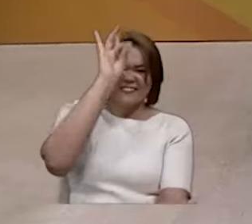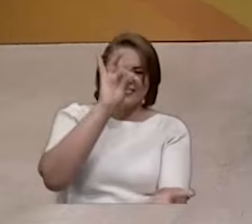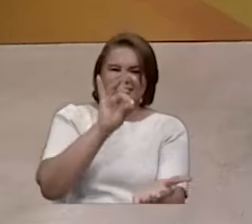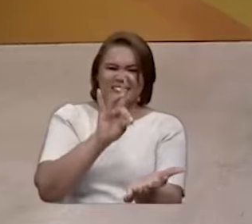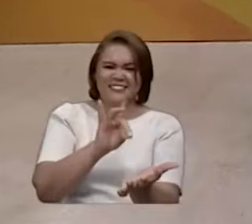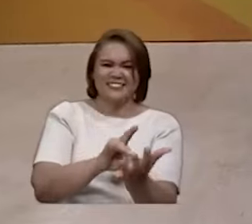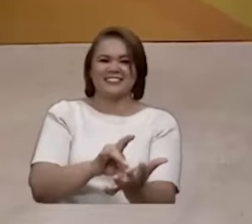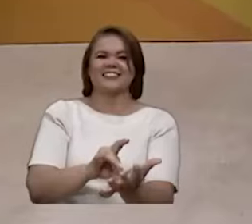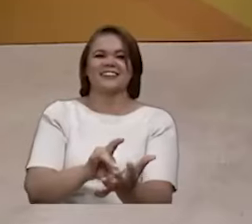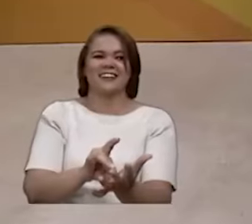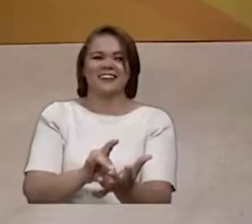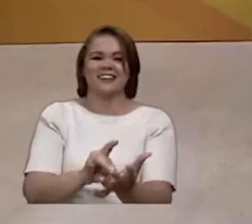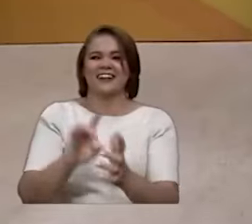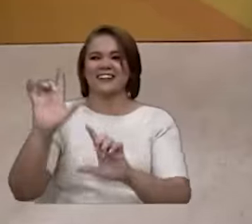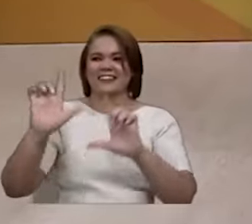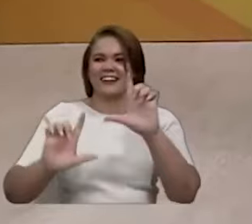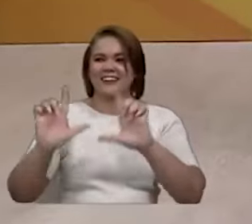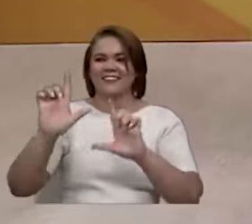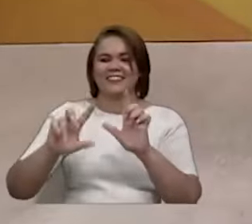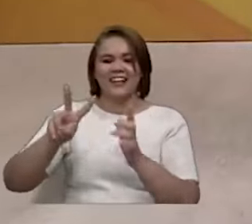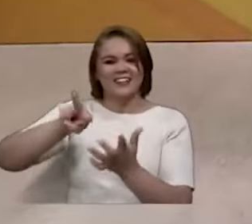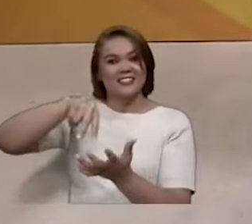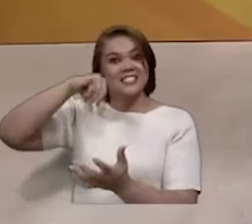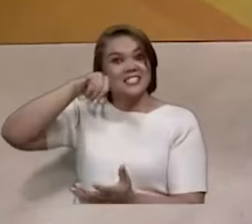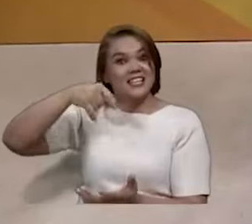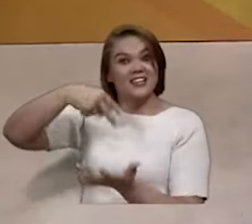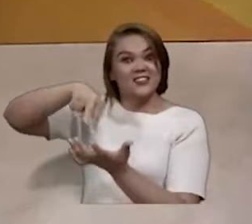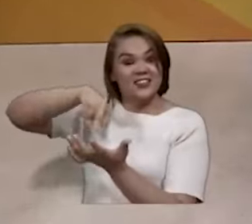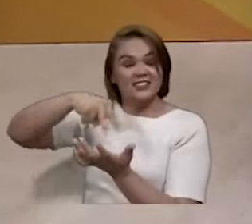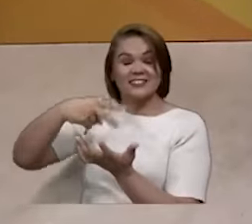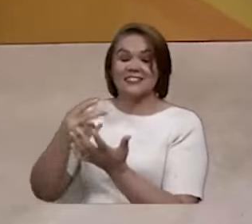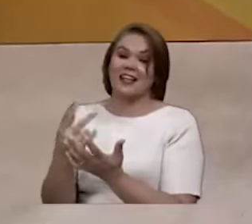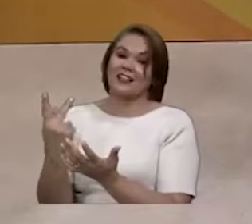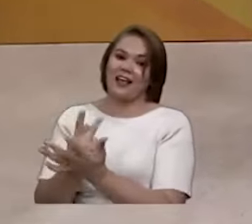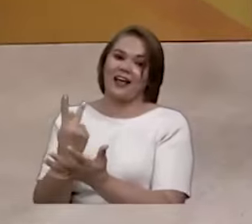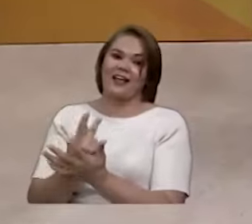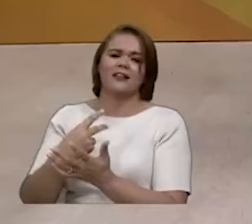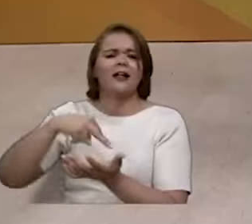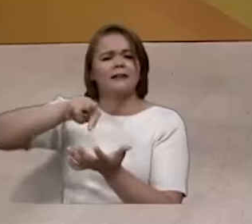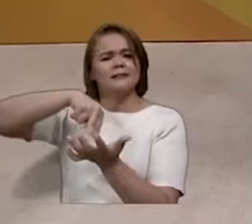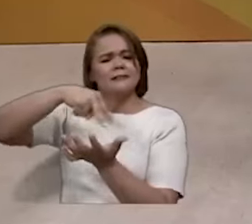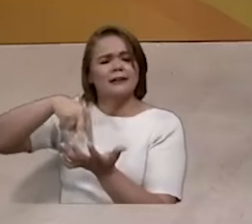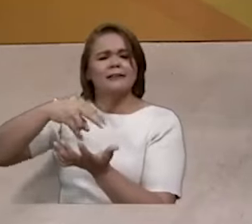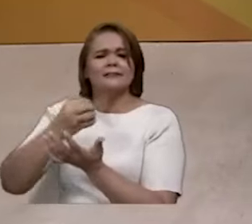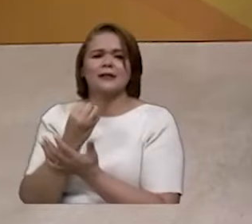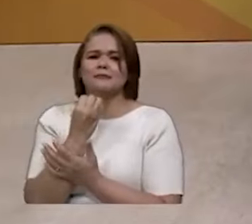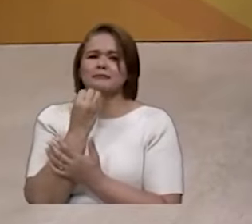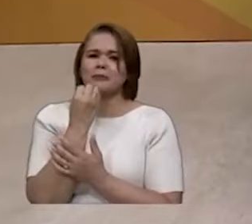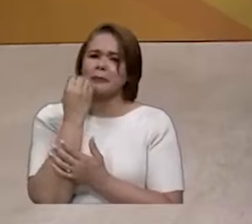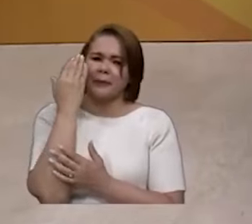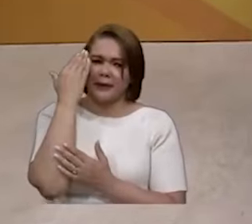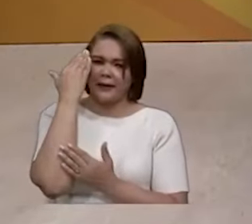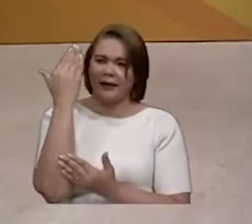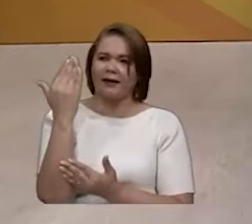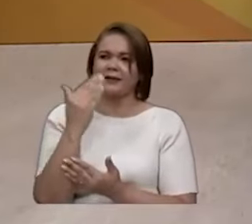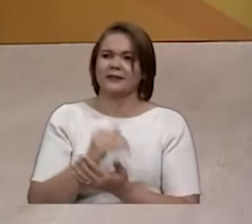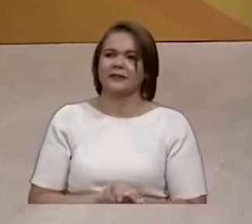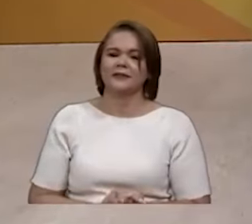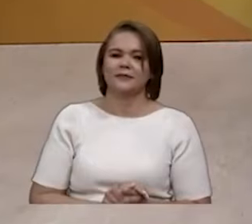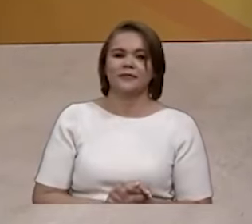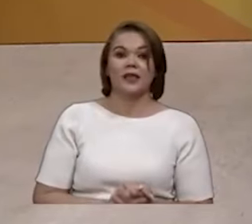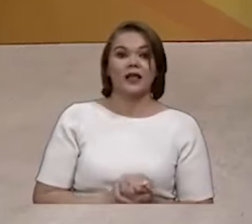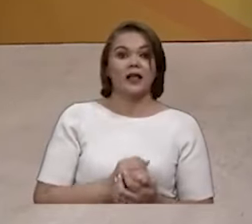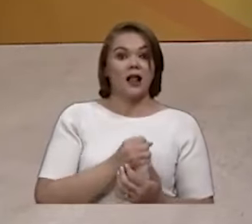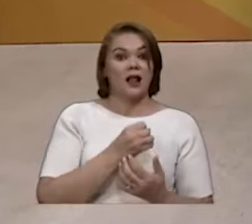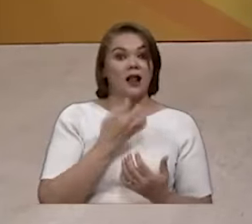lá no programa, menino. Se ele entrar e não dançar, tá algo errado. Ele dança muito bem, obrigada, não. Dança mas e canta, né?